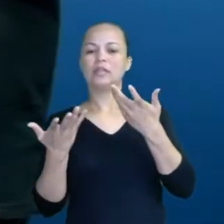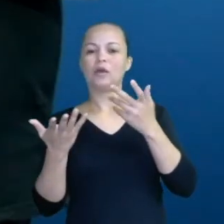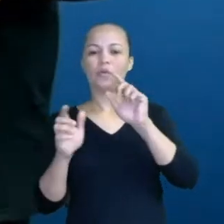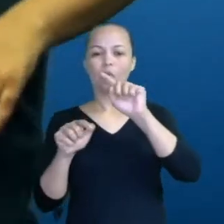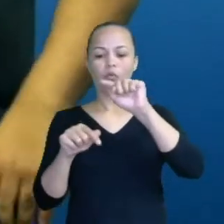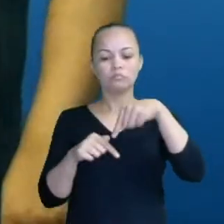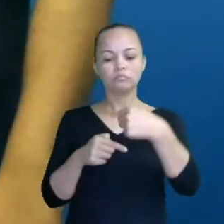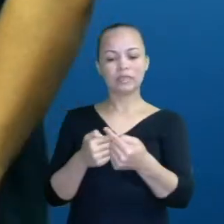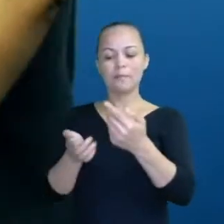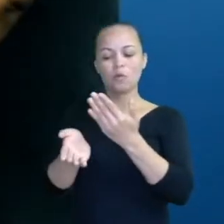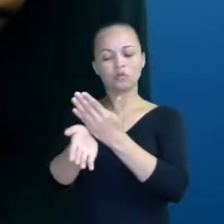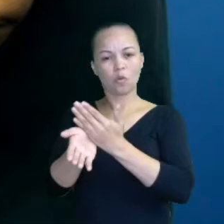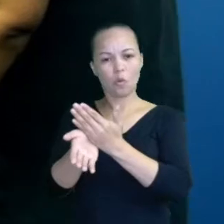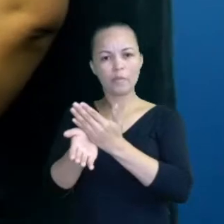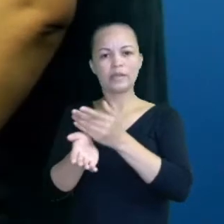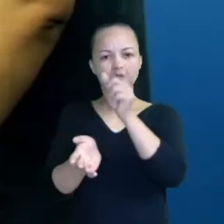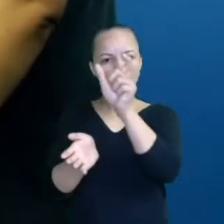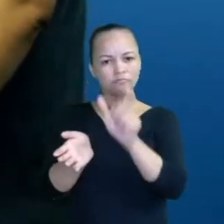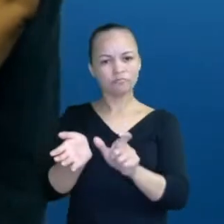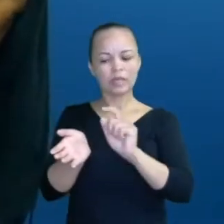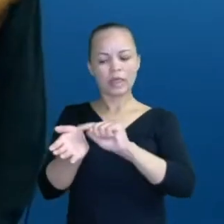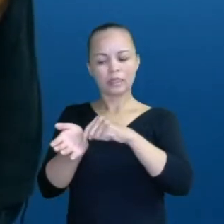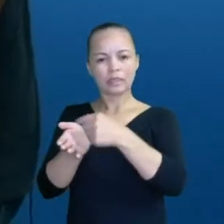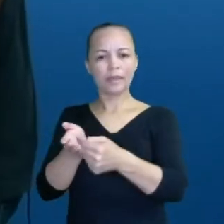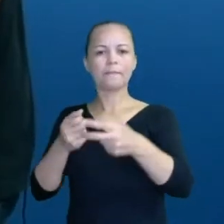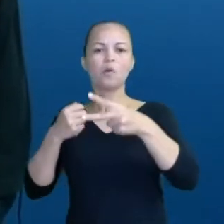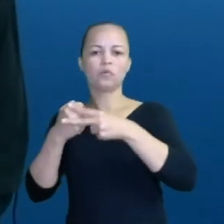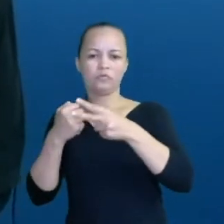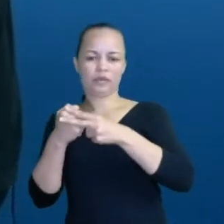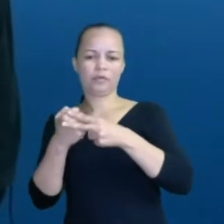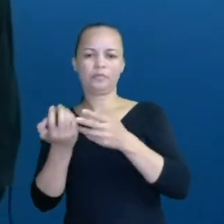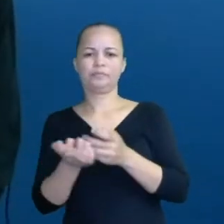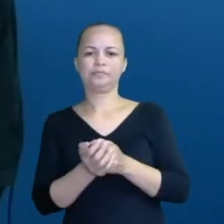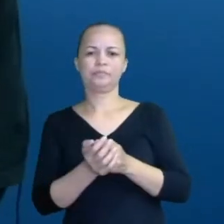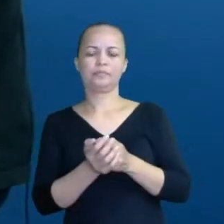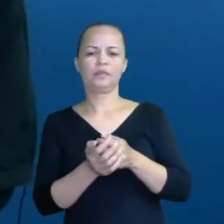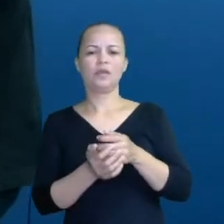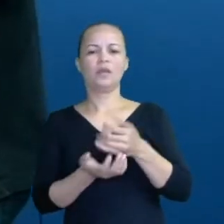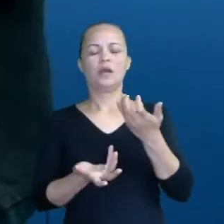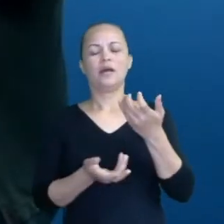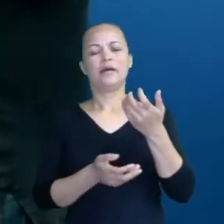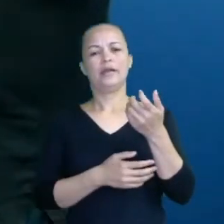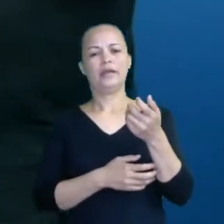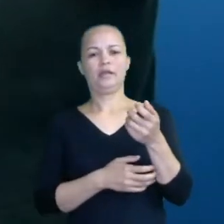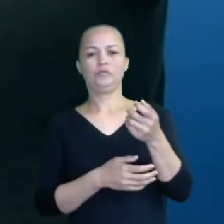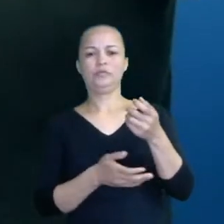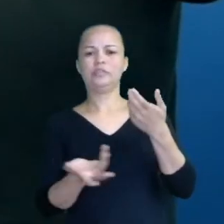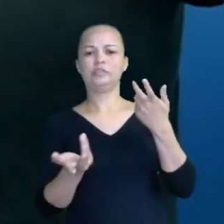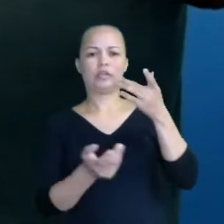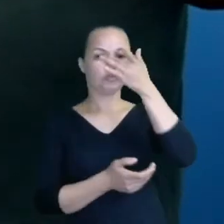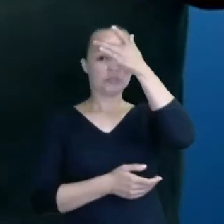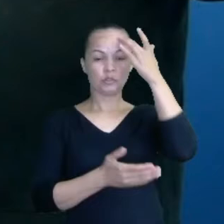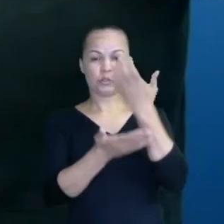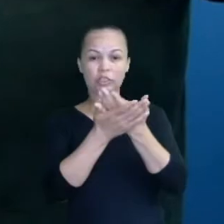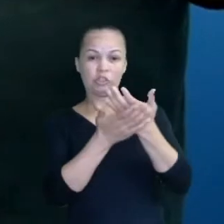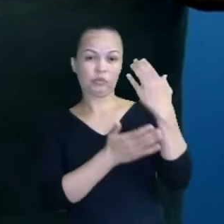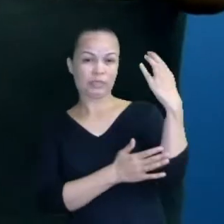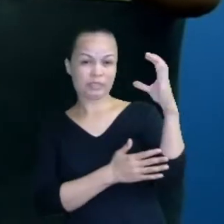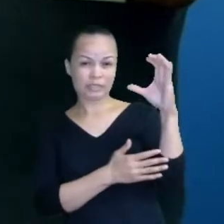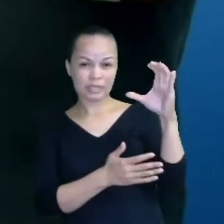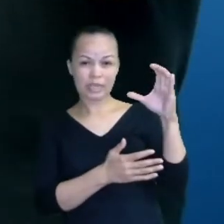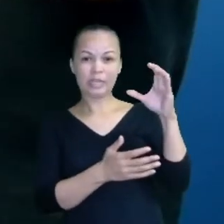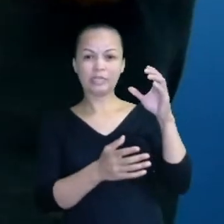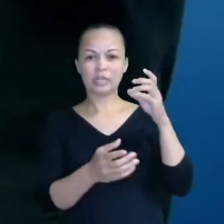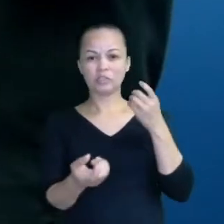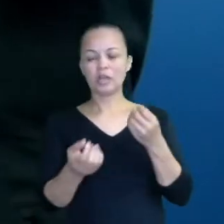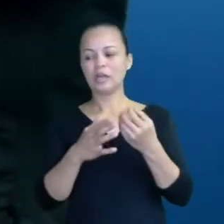verbo. É o que acontece nessas 2 frases. Os cientistas criaram várias vacinas. Para eu encontrar o sujeito, como é que eu